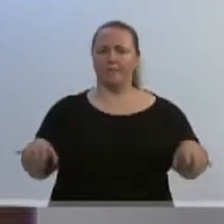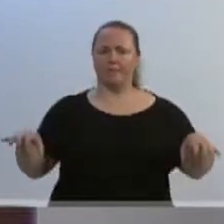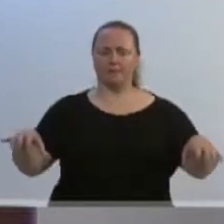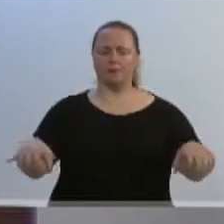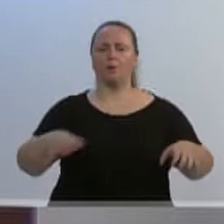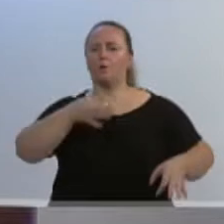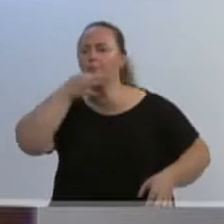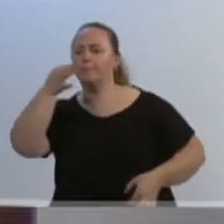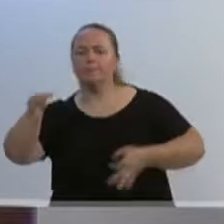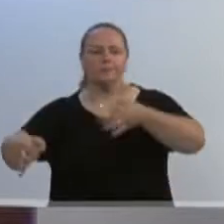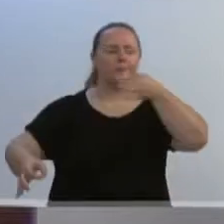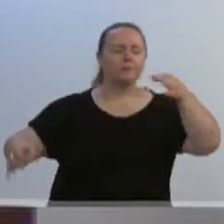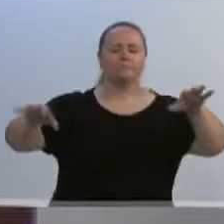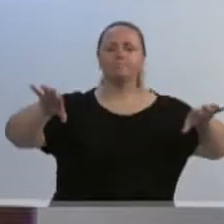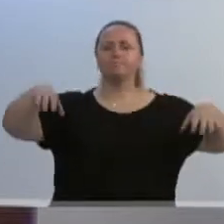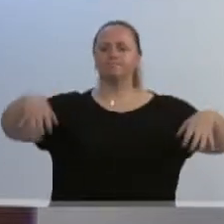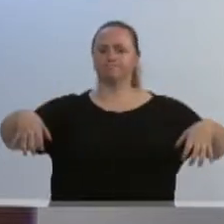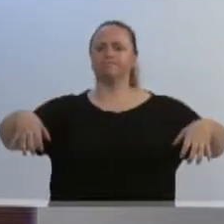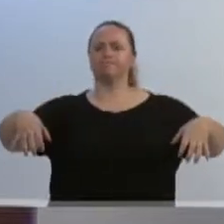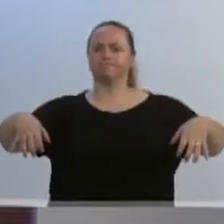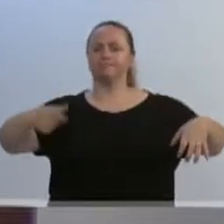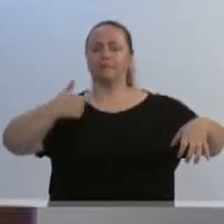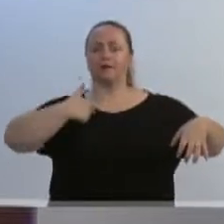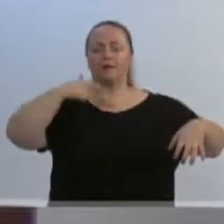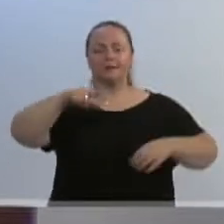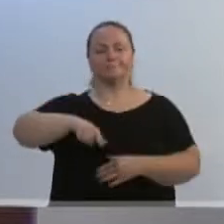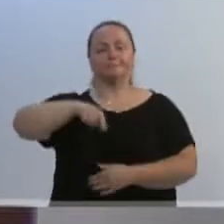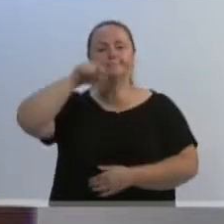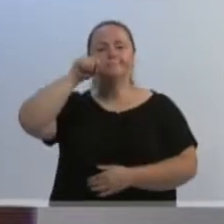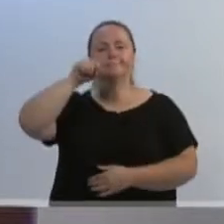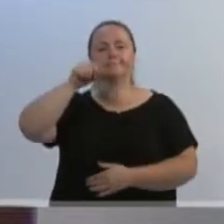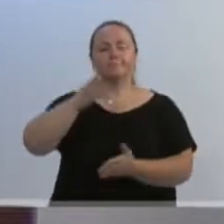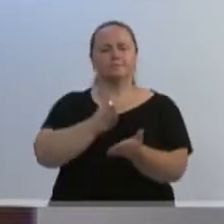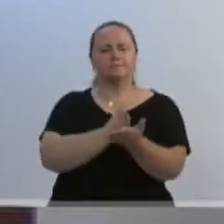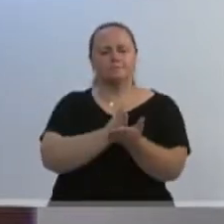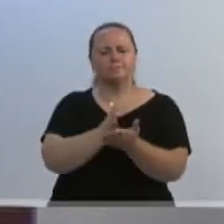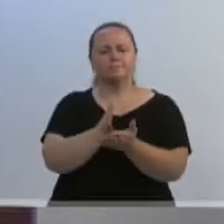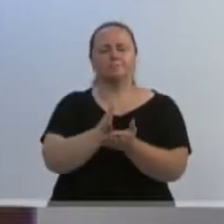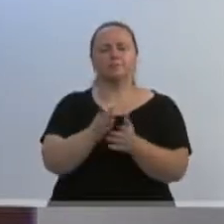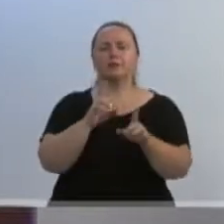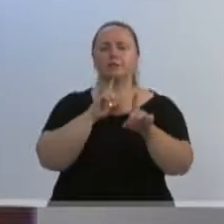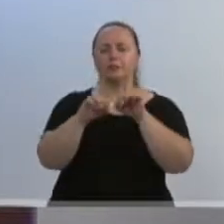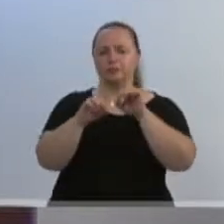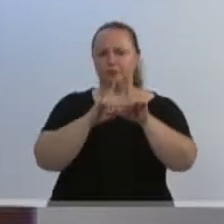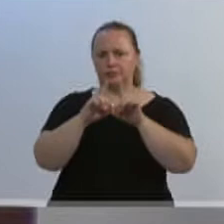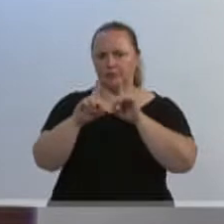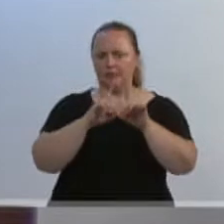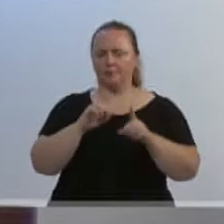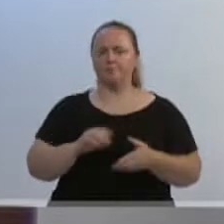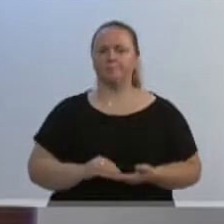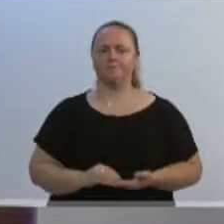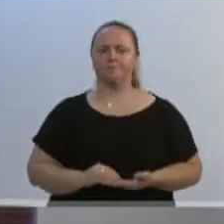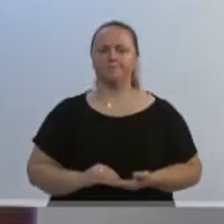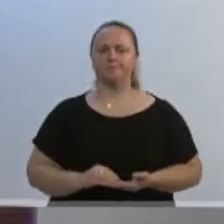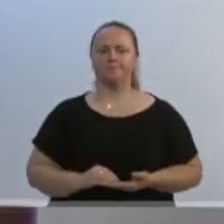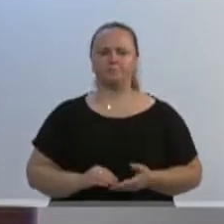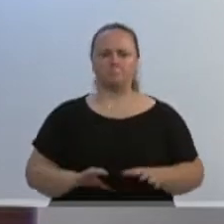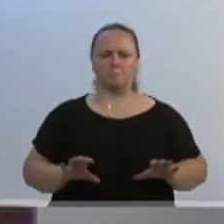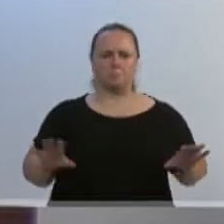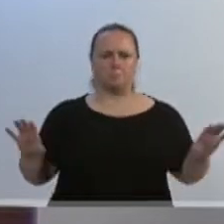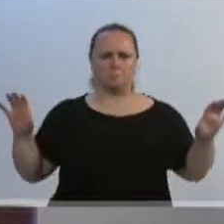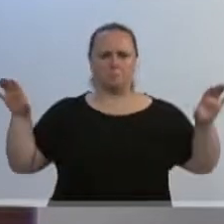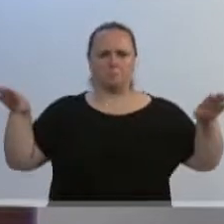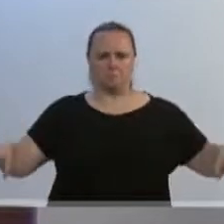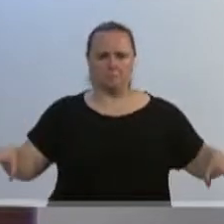da sociedade, eu prefiro o caminho do diálogo. Eu acho que os extremos, sinceramente,